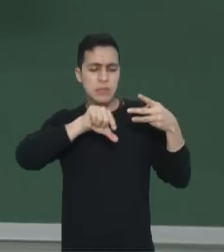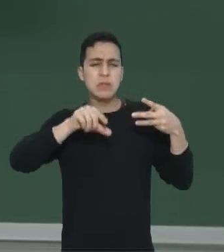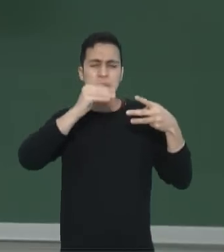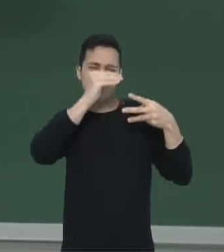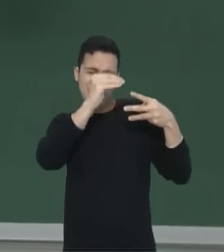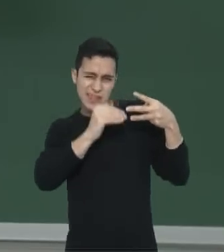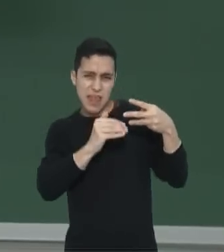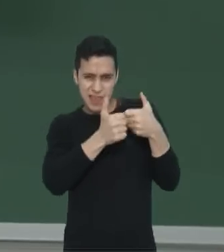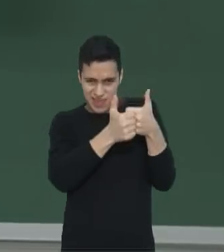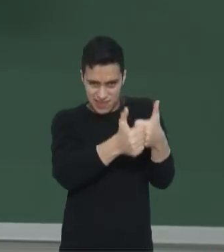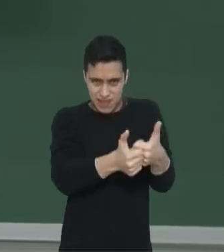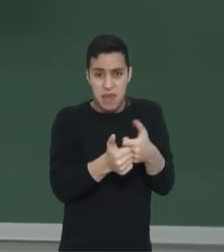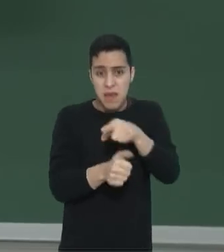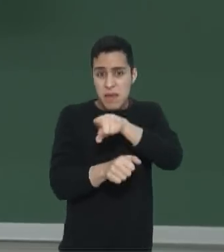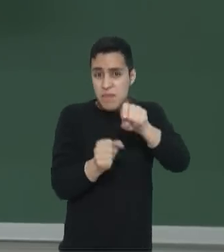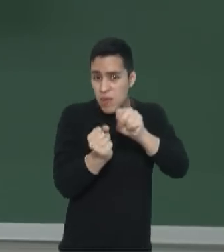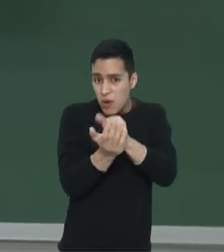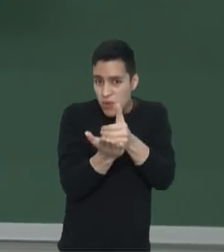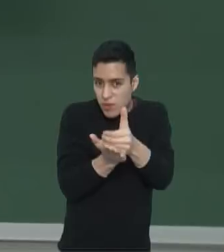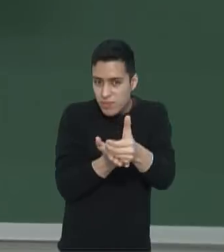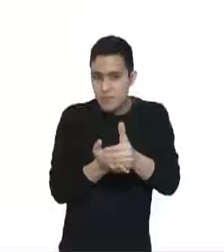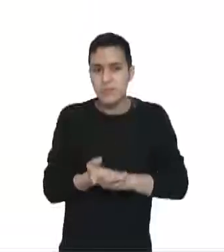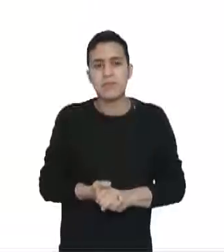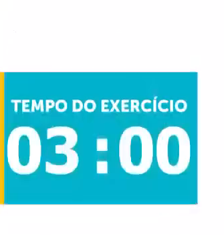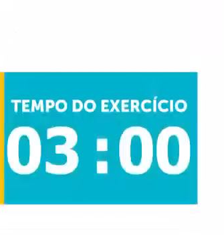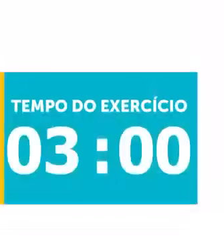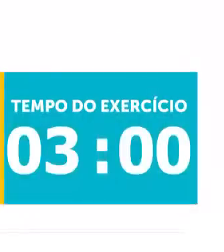para preâmbulo. Pode começar.